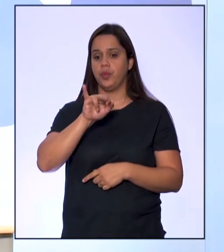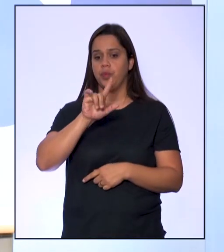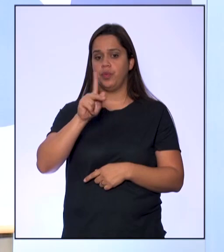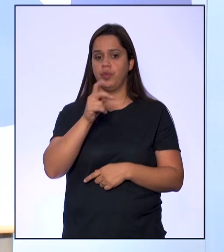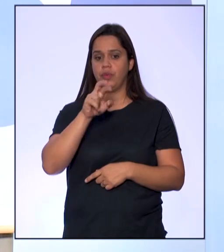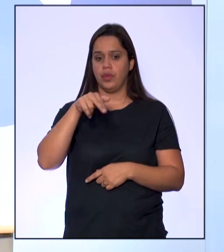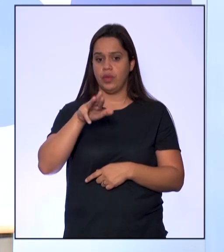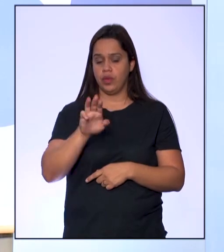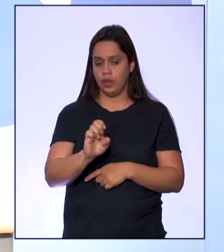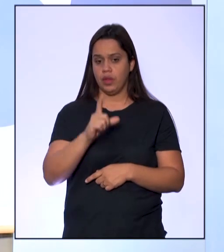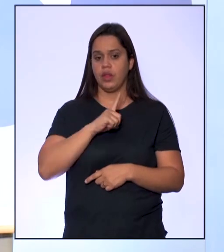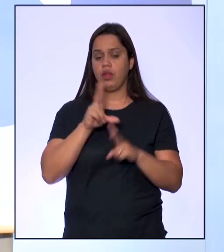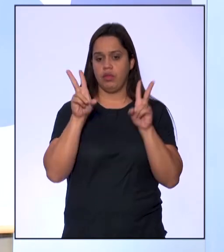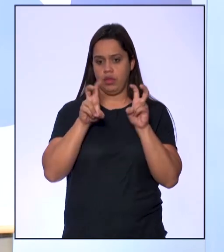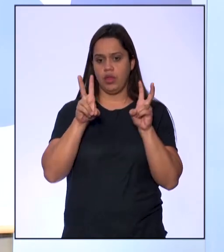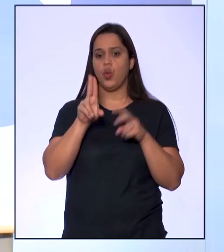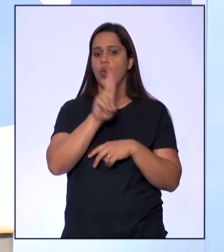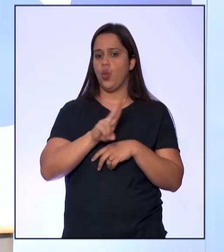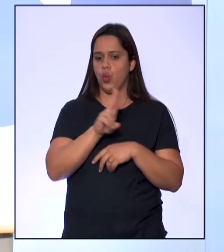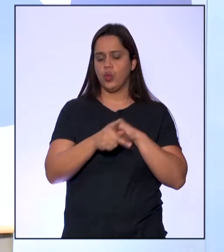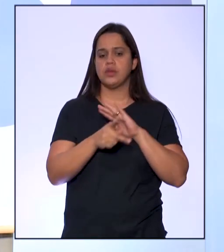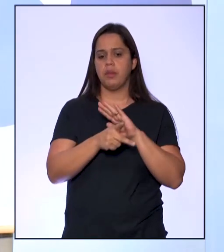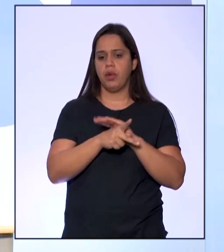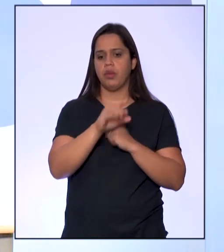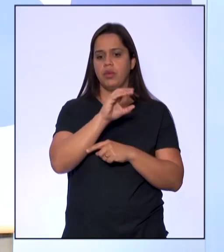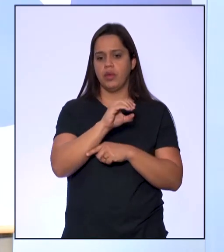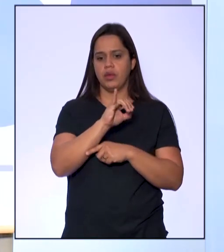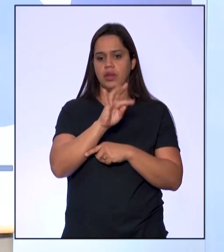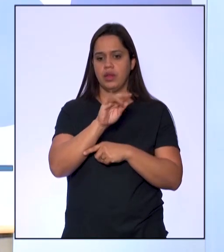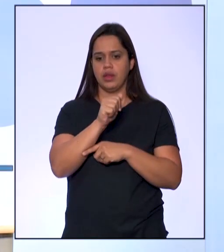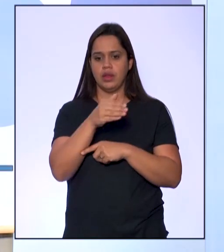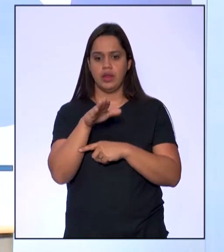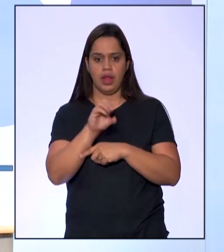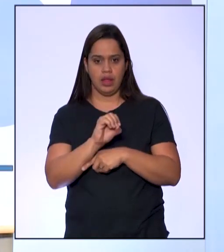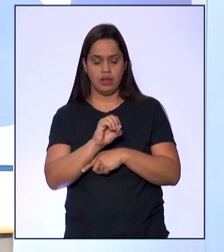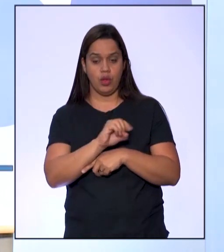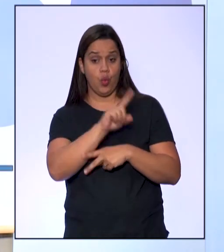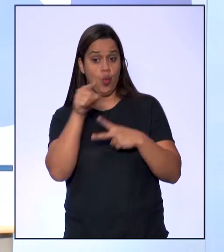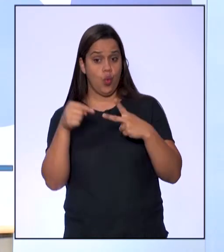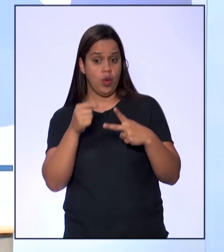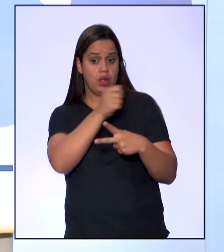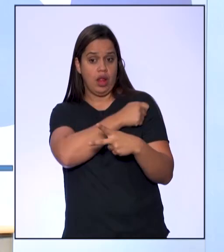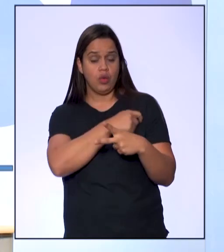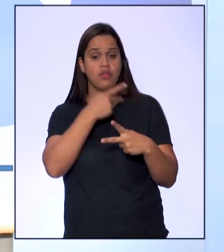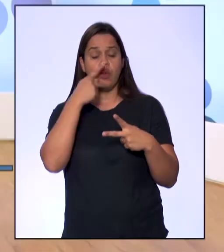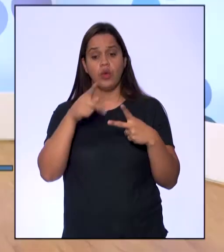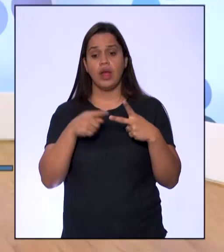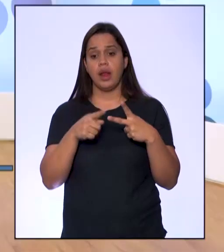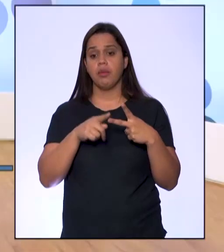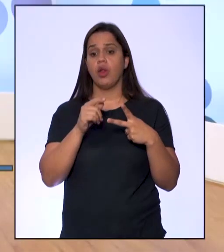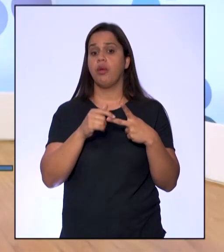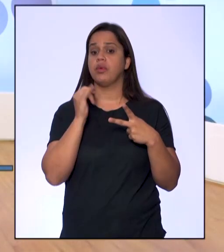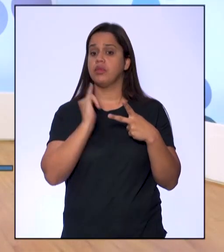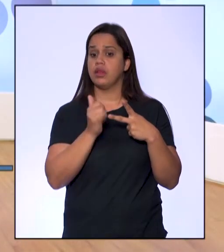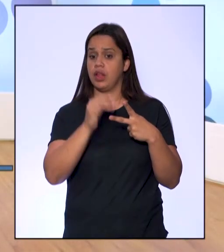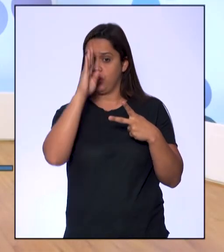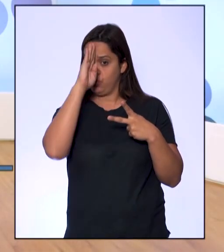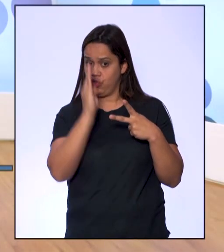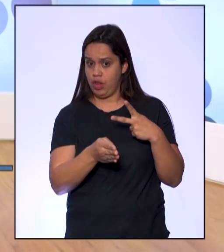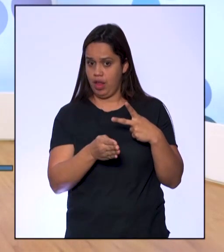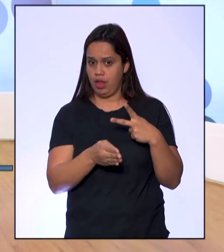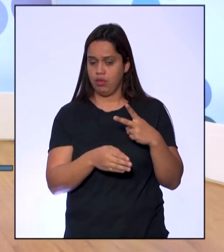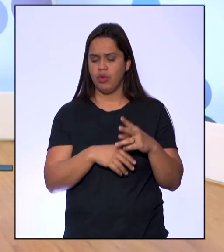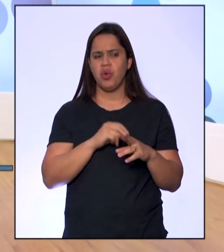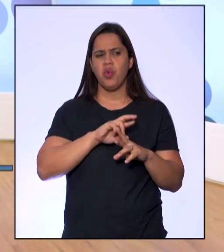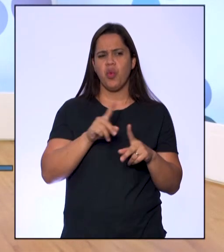as aspas são usadas para a citação. A Bruna para discurso direto. Sim. Mas pode Em às vezes ambos, exatamente, confundir quando confundir. é a